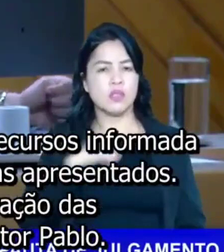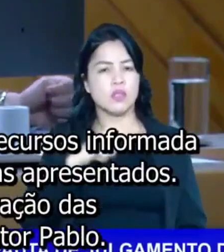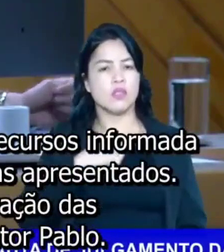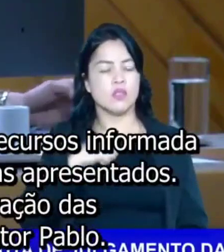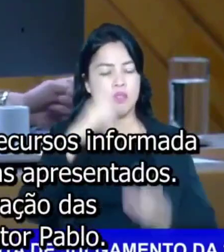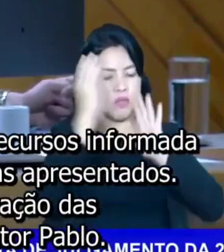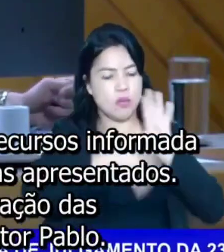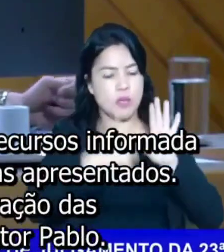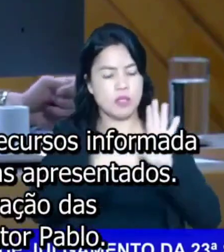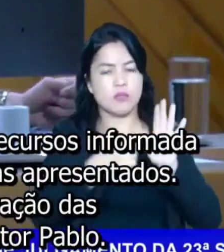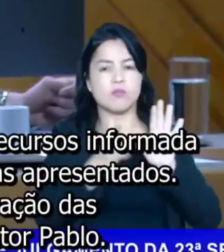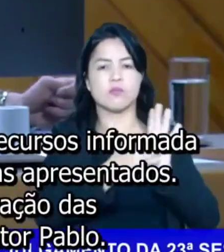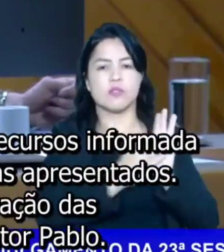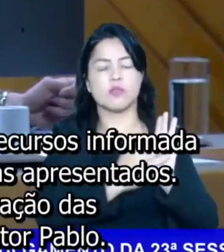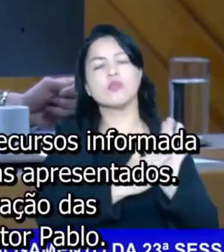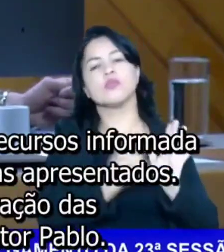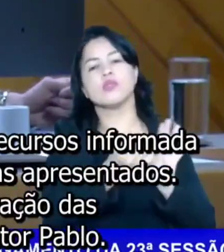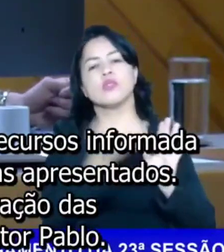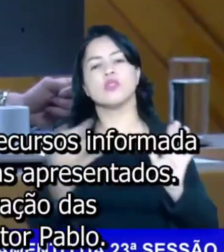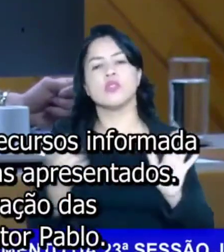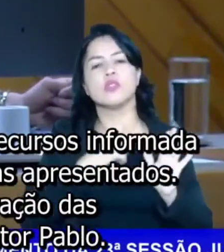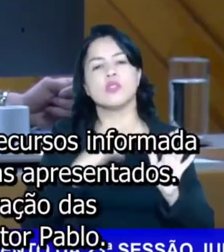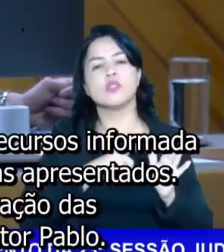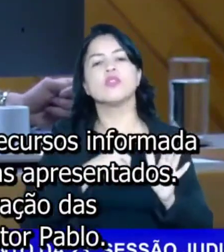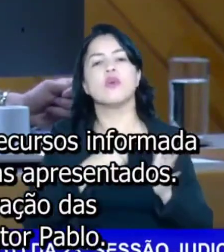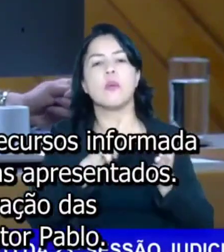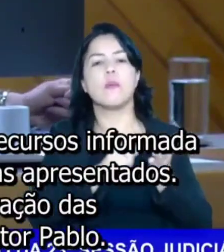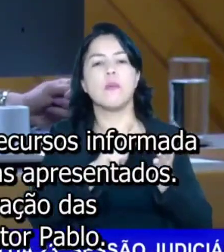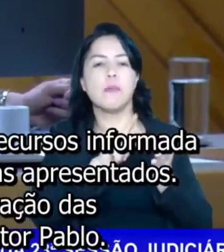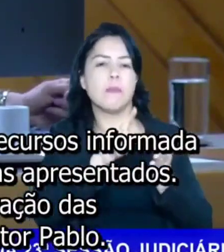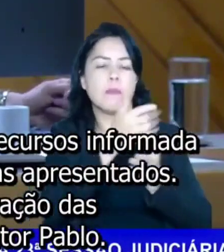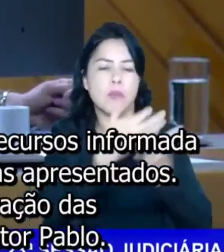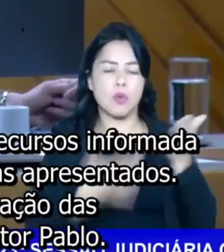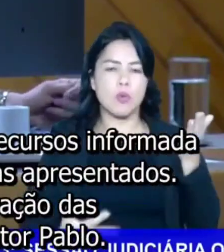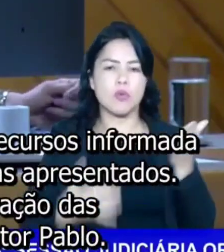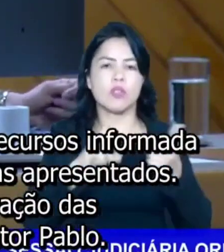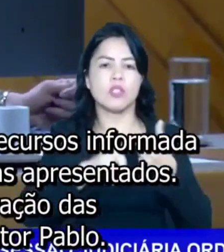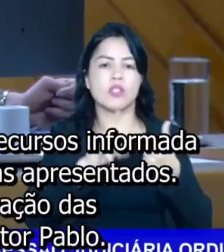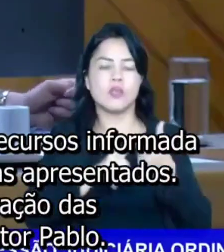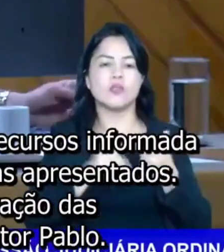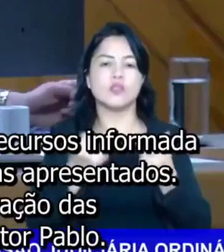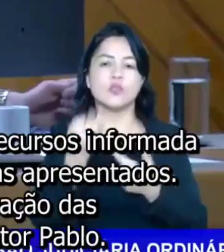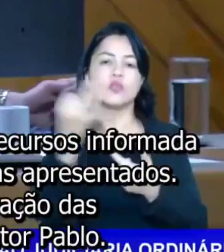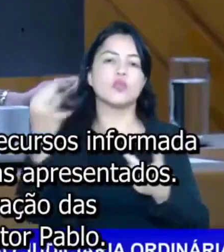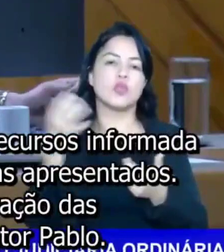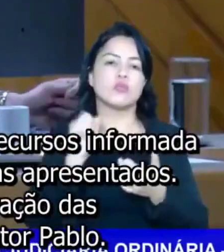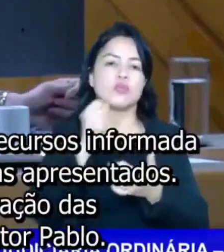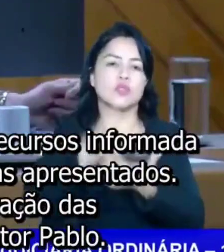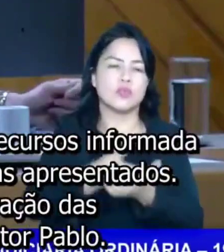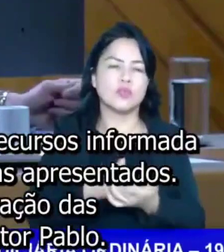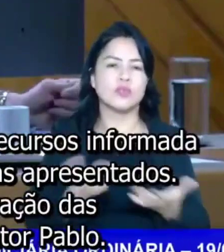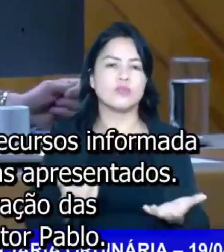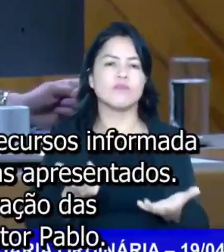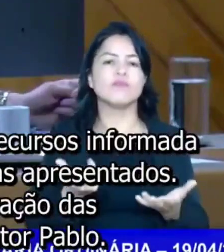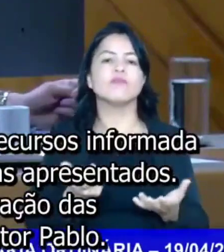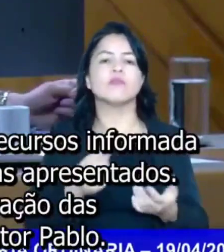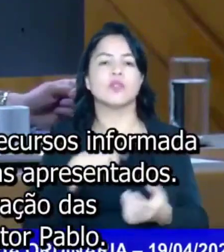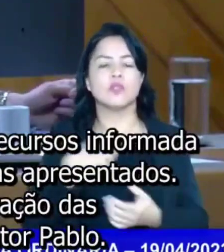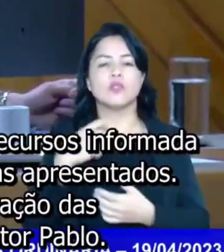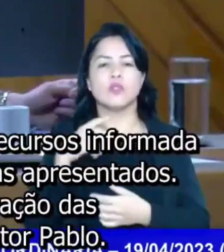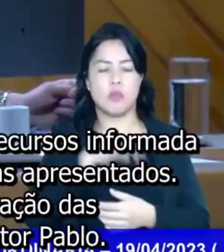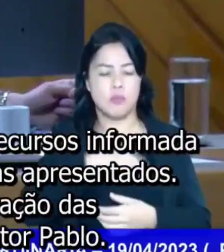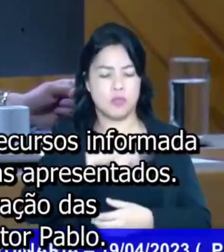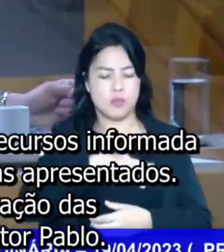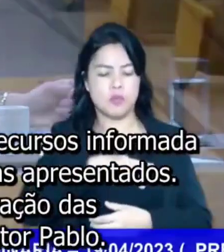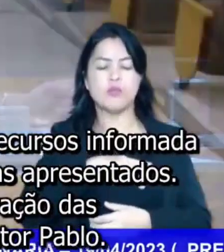prestação de contas e os comprovantes de despesas apresentados. O Ministério Público Eleitoral opinou pela aprovação das contas com ressalvas. É